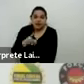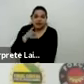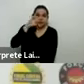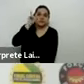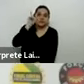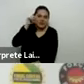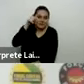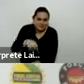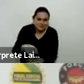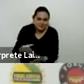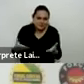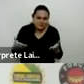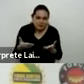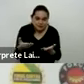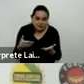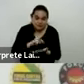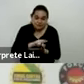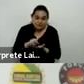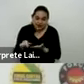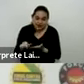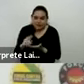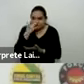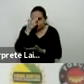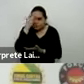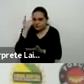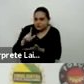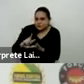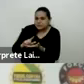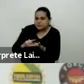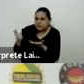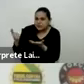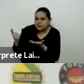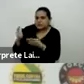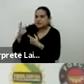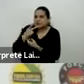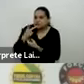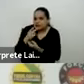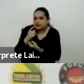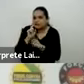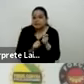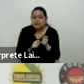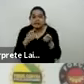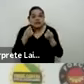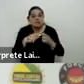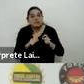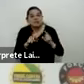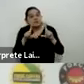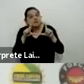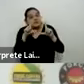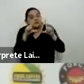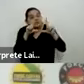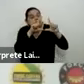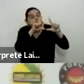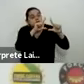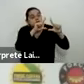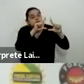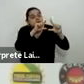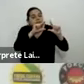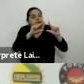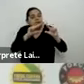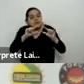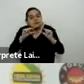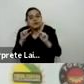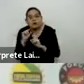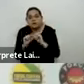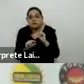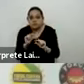vários articulistas da economia falando que teria que ter sido pelo menos uma diminuição gradual. Como você